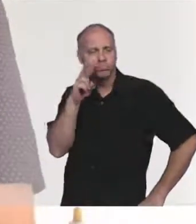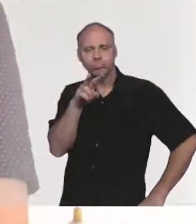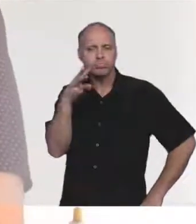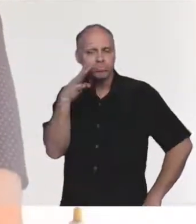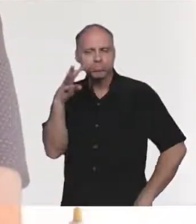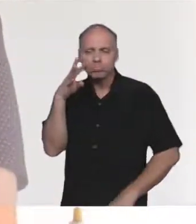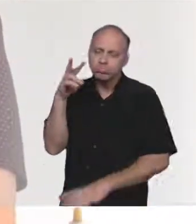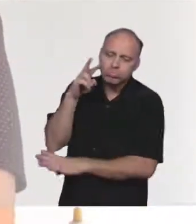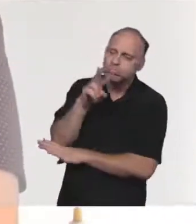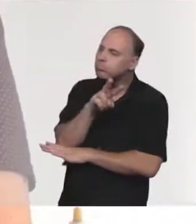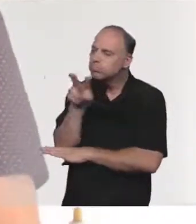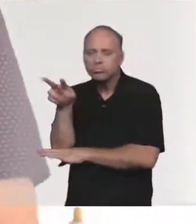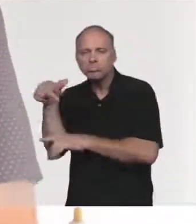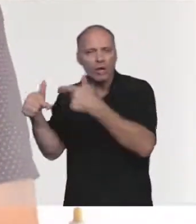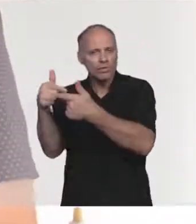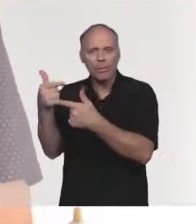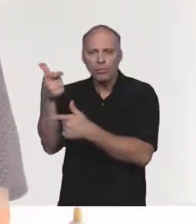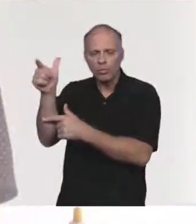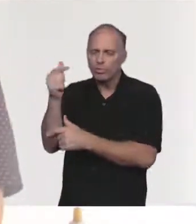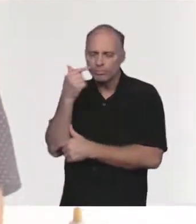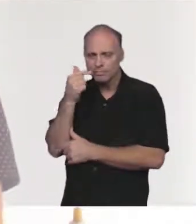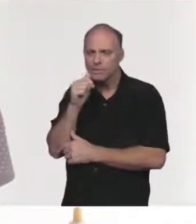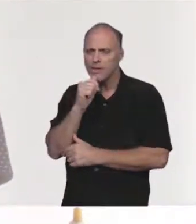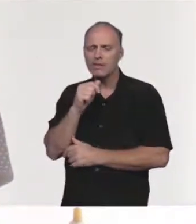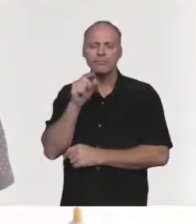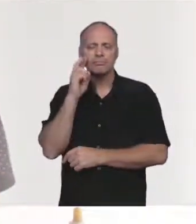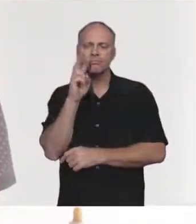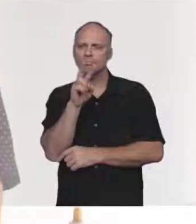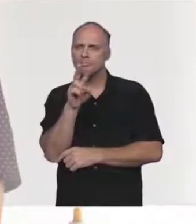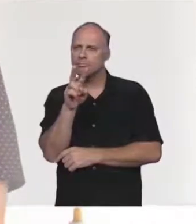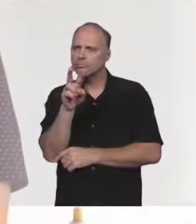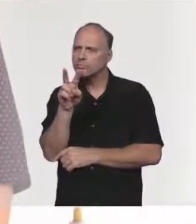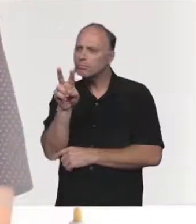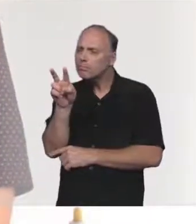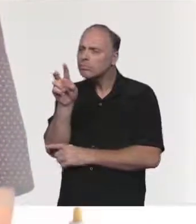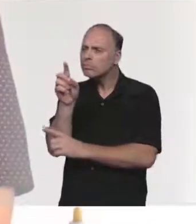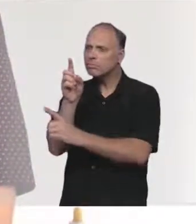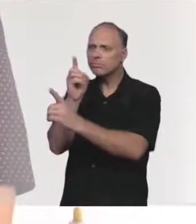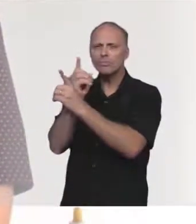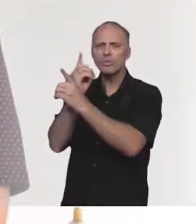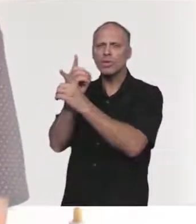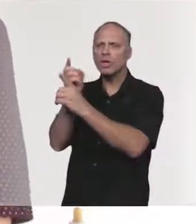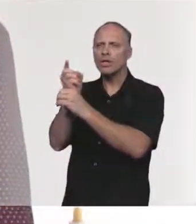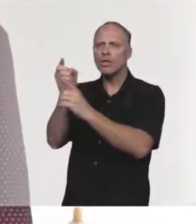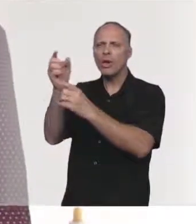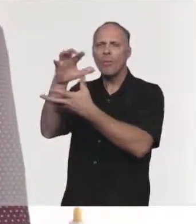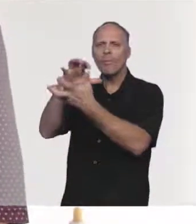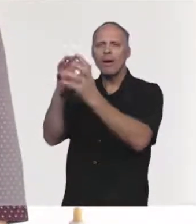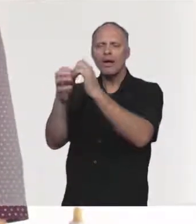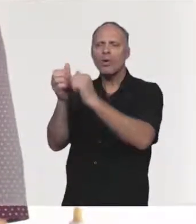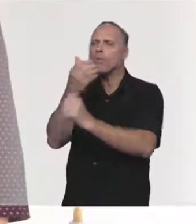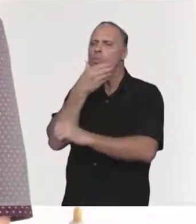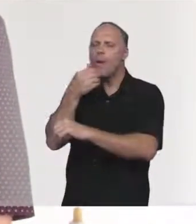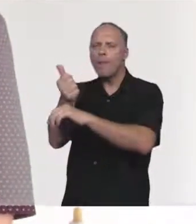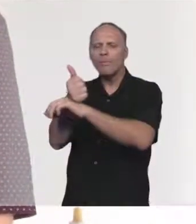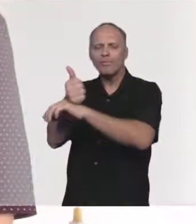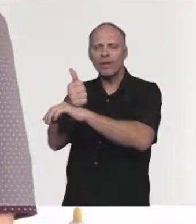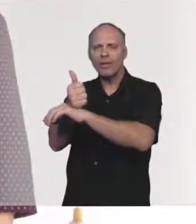né? E casualmente eu reconheci um artista que estava na Bienal.